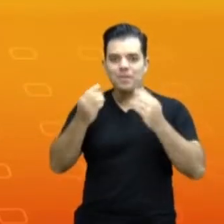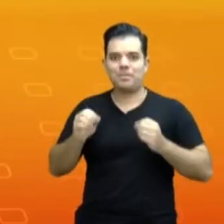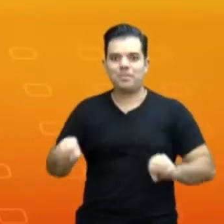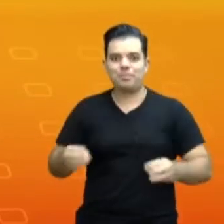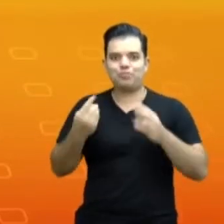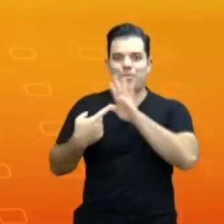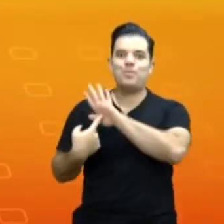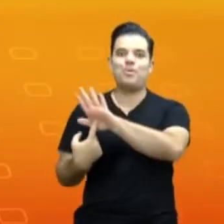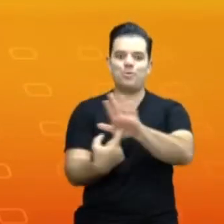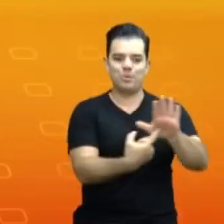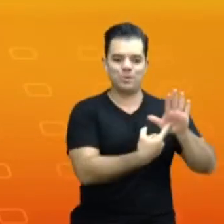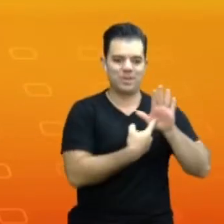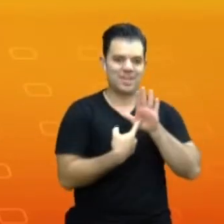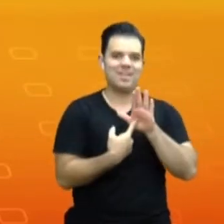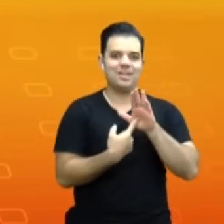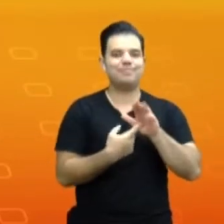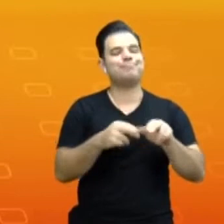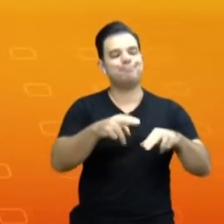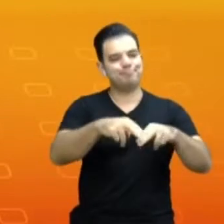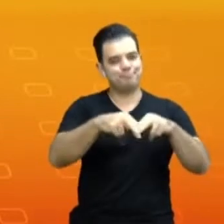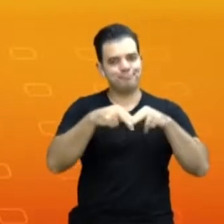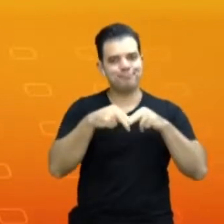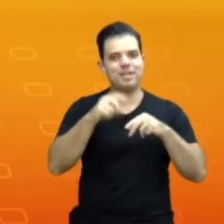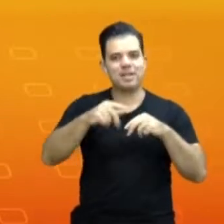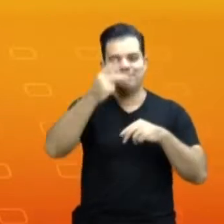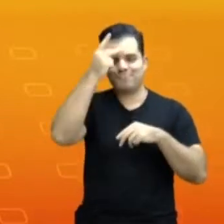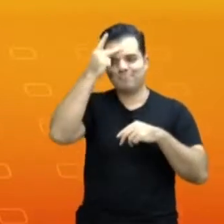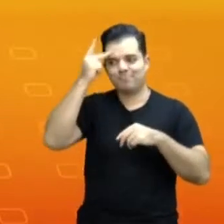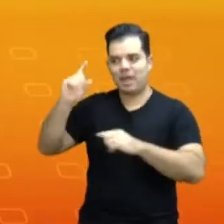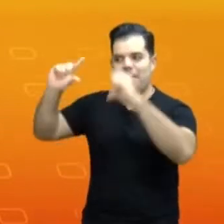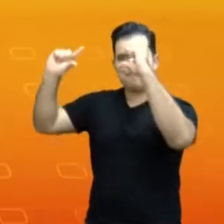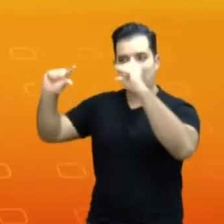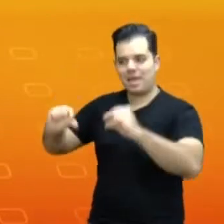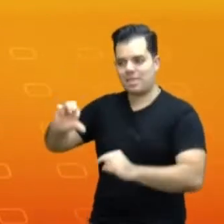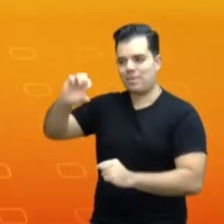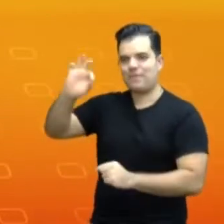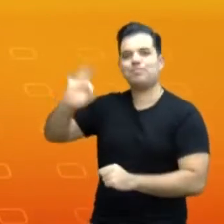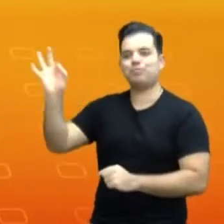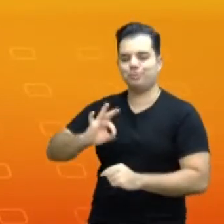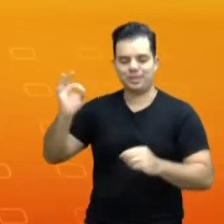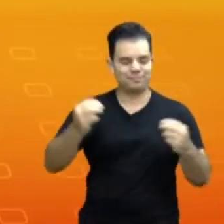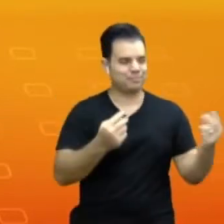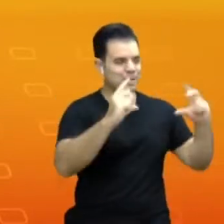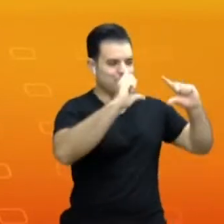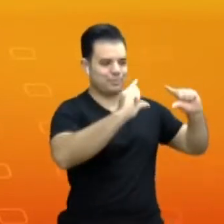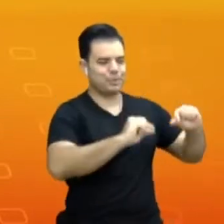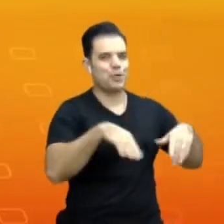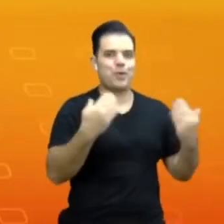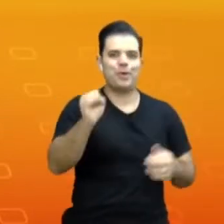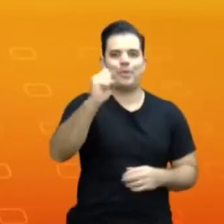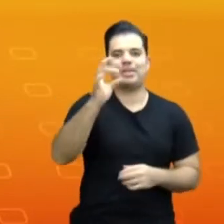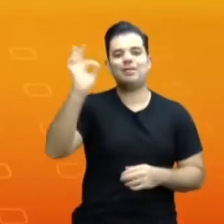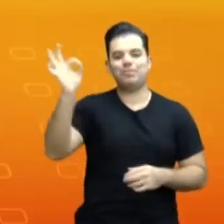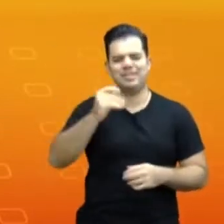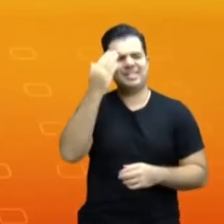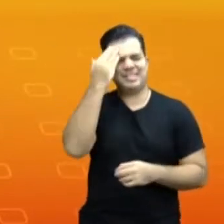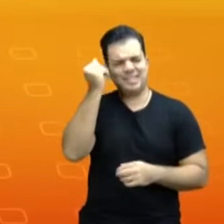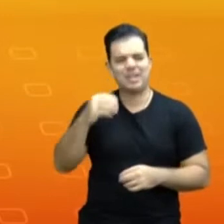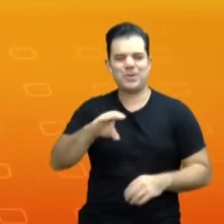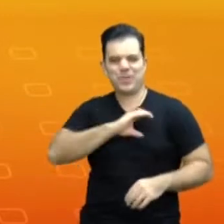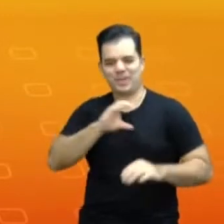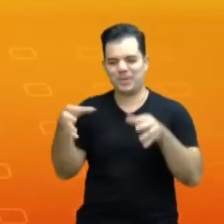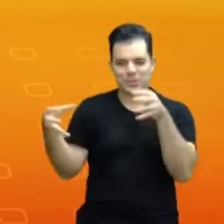para eu não ser querido por, né, 90% aí da audiência, 80%. A torcida do Corinthians é